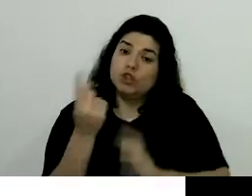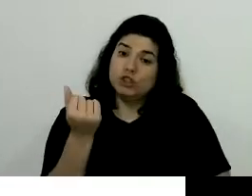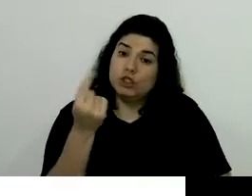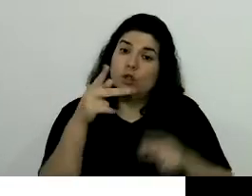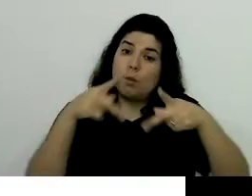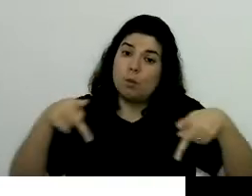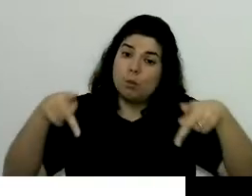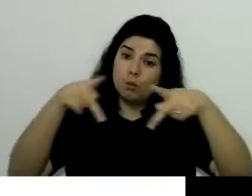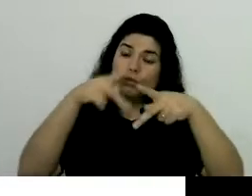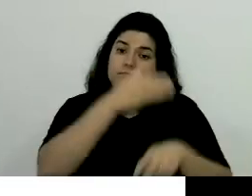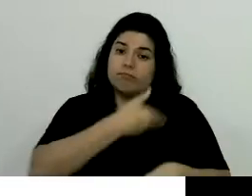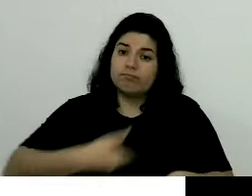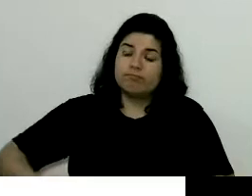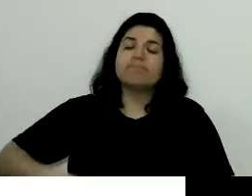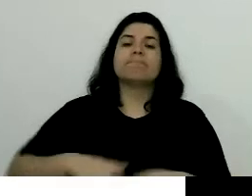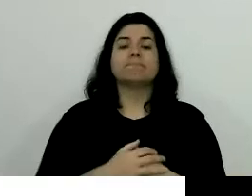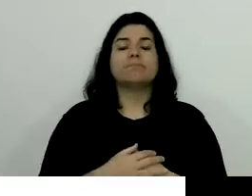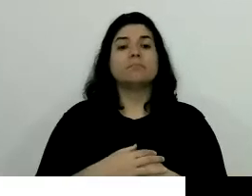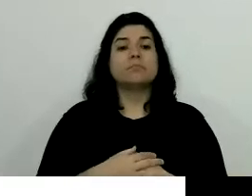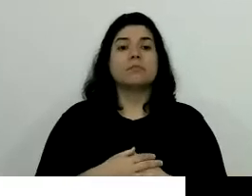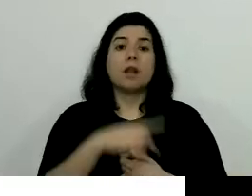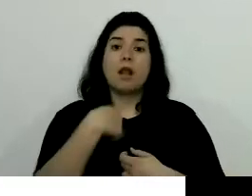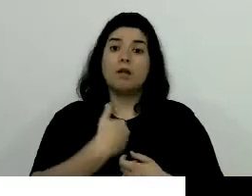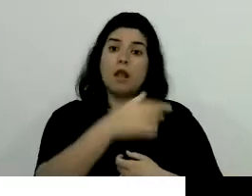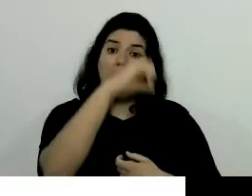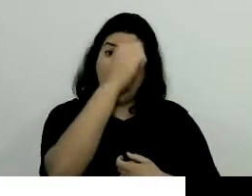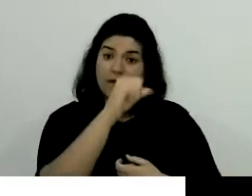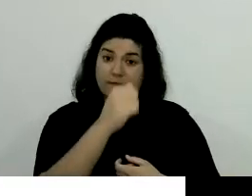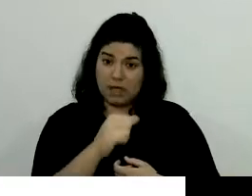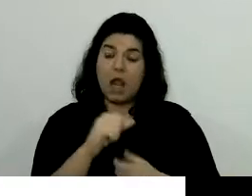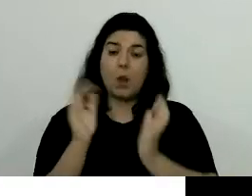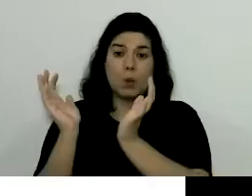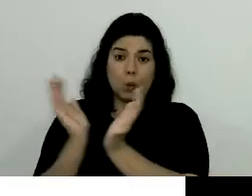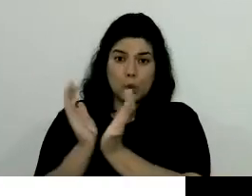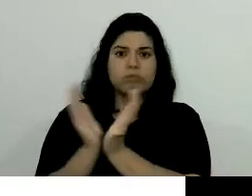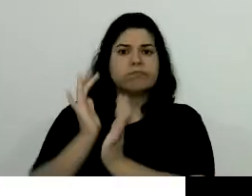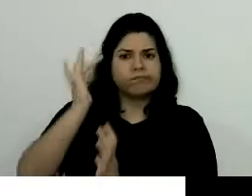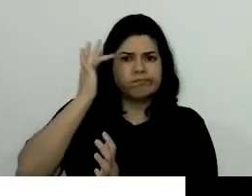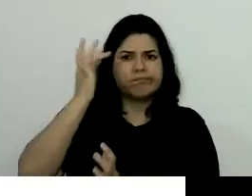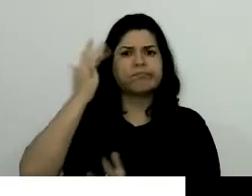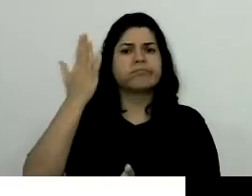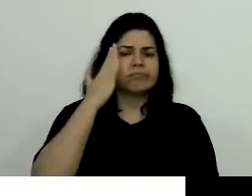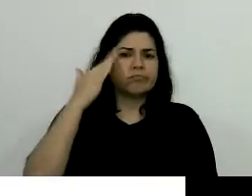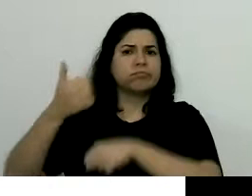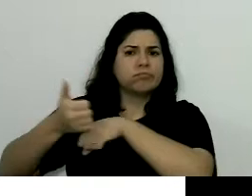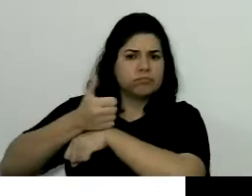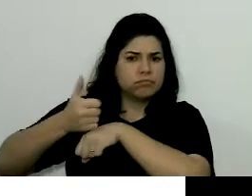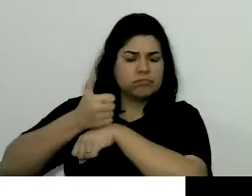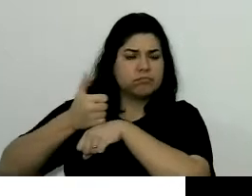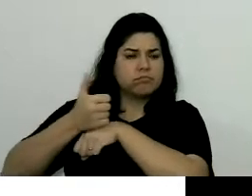renúncia fiscal, ele foi avaliado por equipes competentes para isso. Vejam que